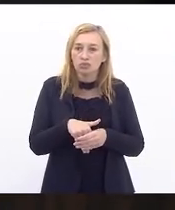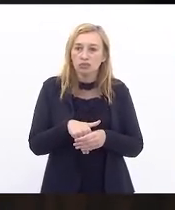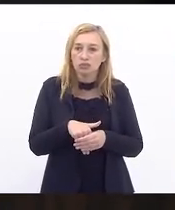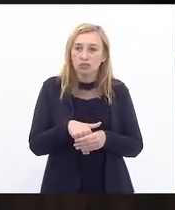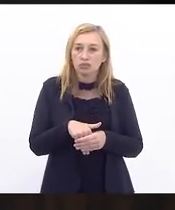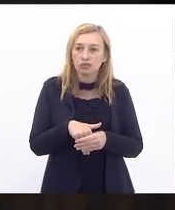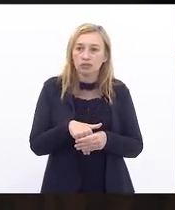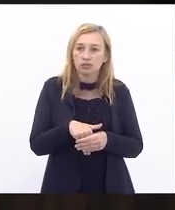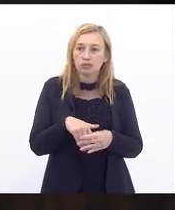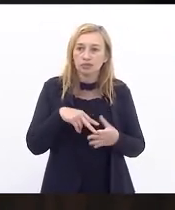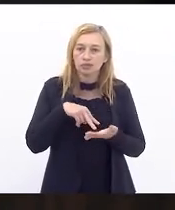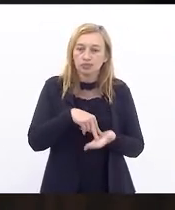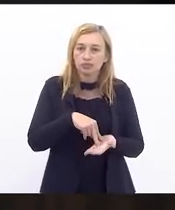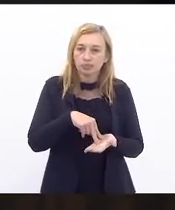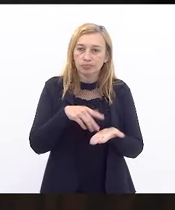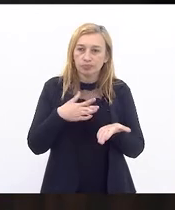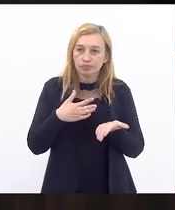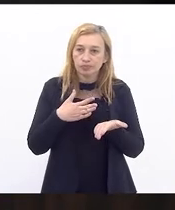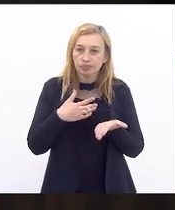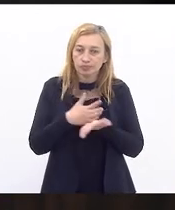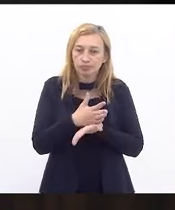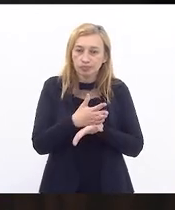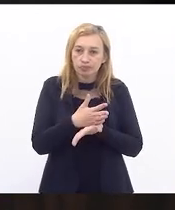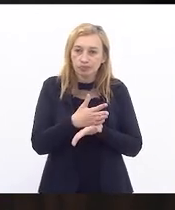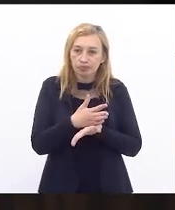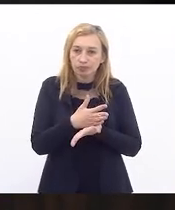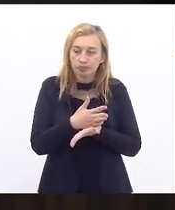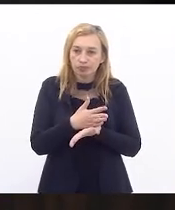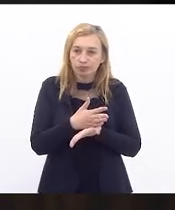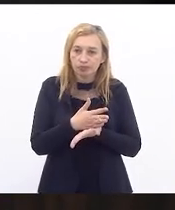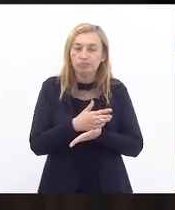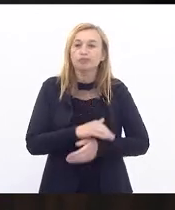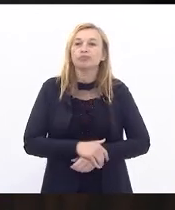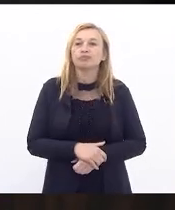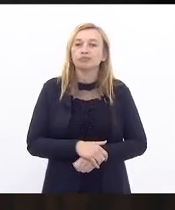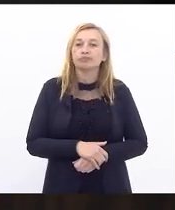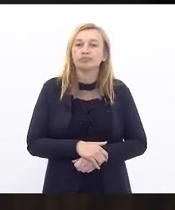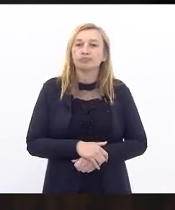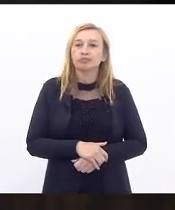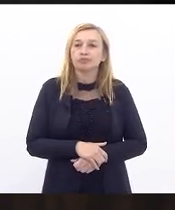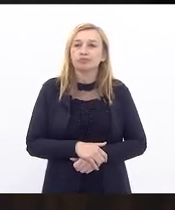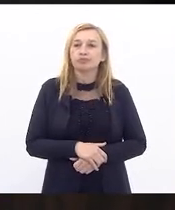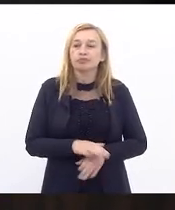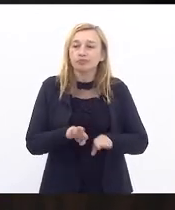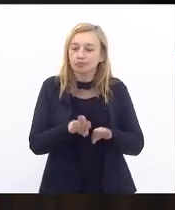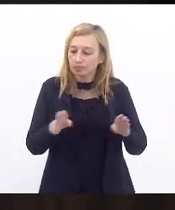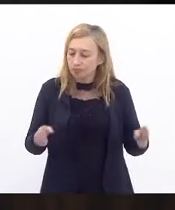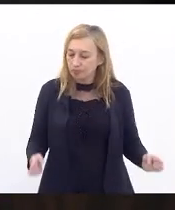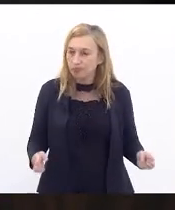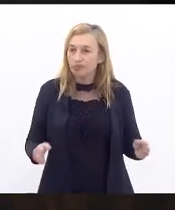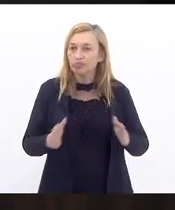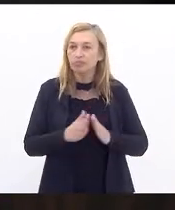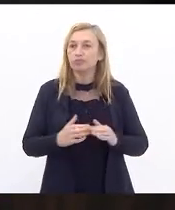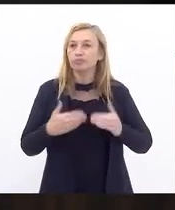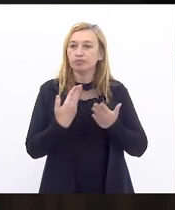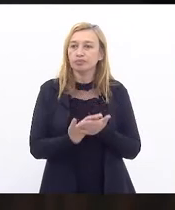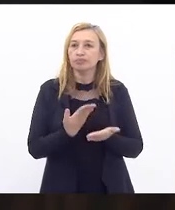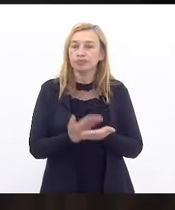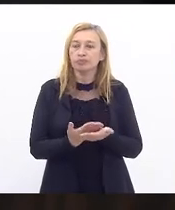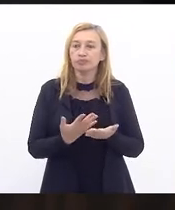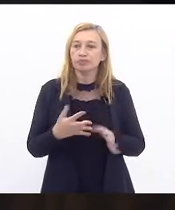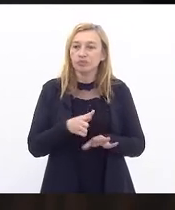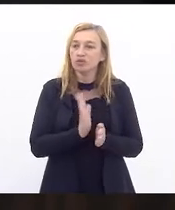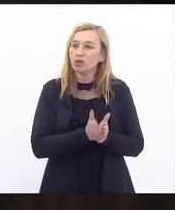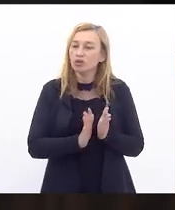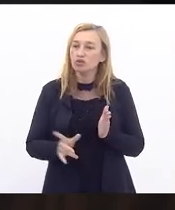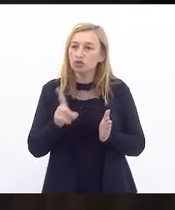Os senhores que aprovam, permaneçam. Como estão, aprovado a promulgação. Há sobre a mesa requerimento de inclusão